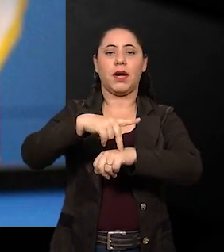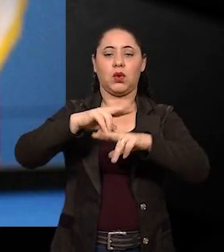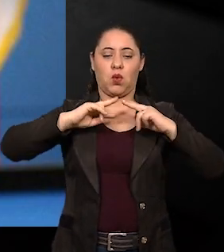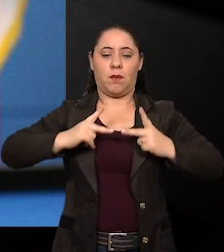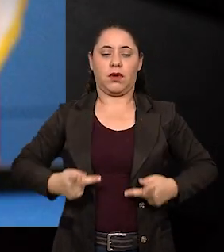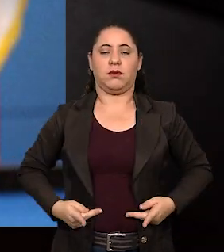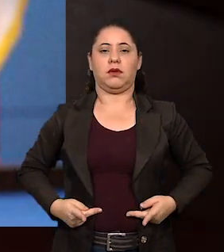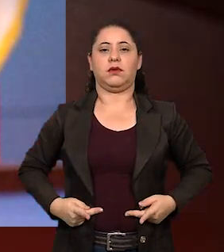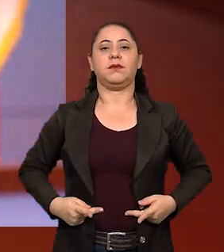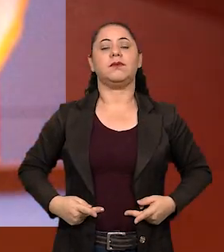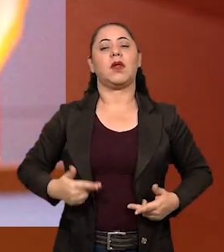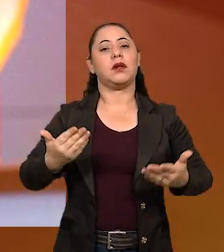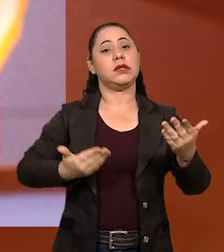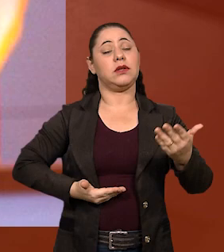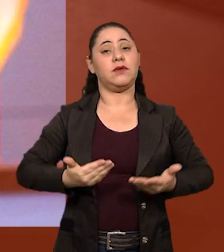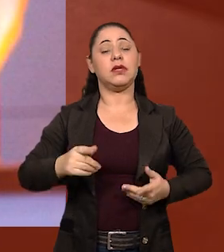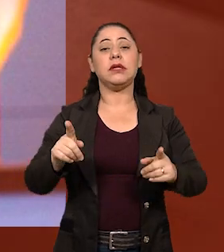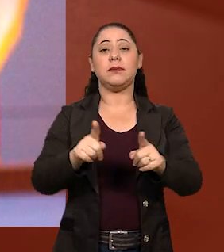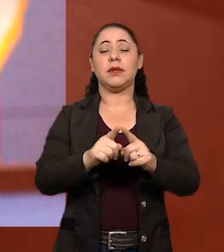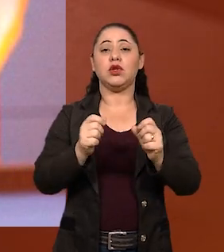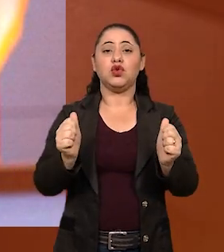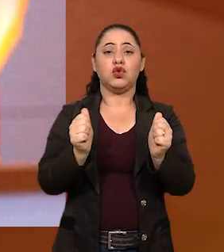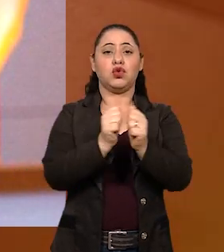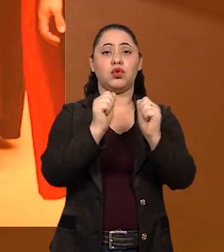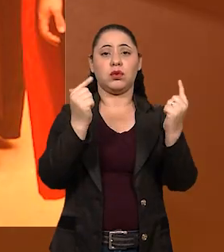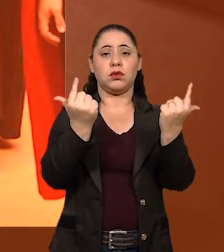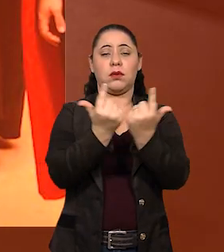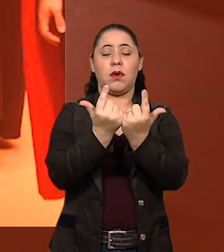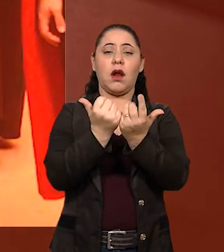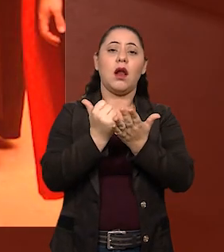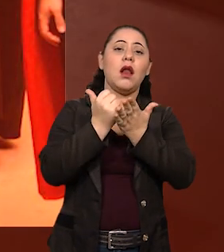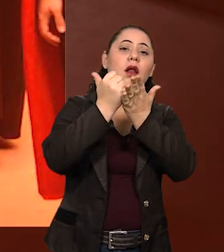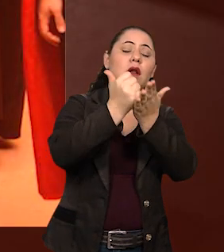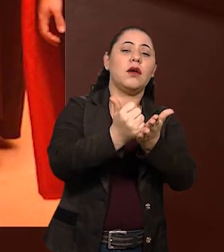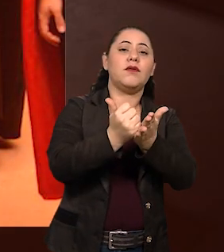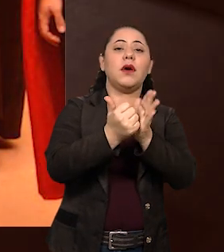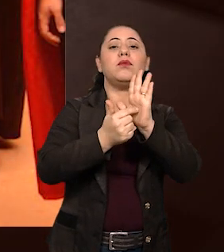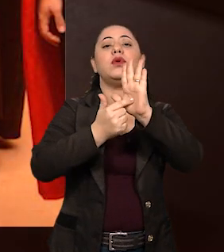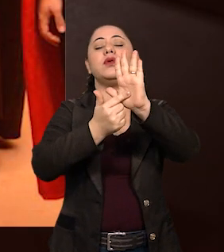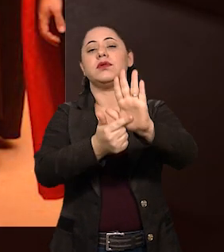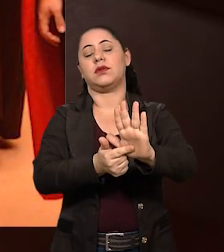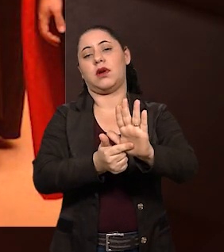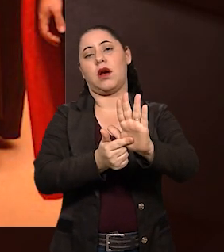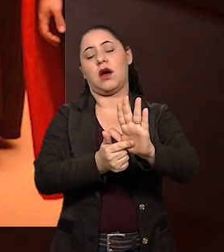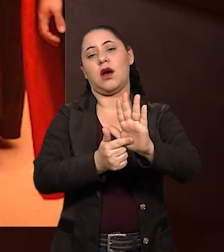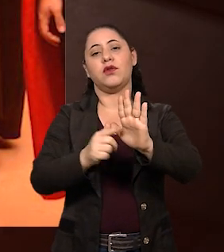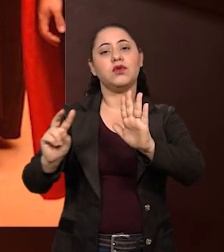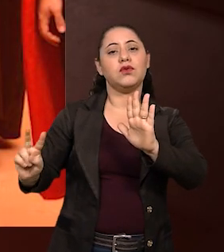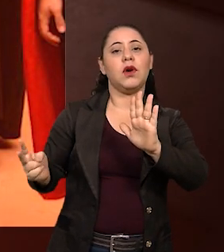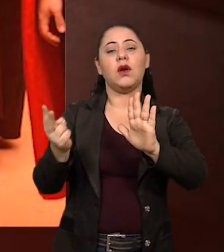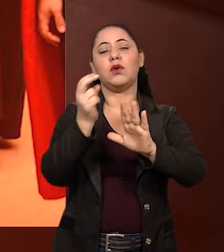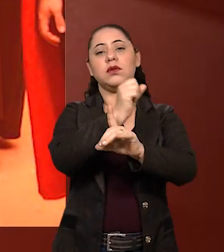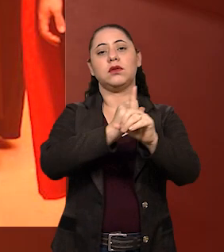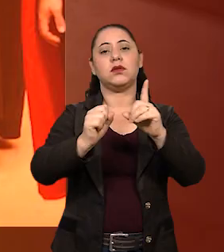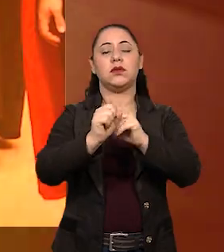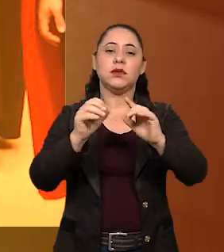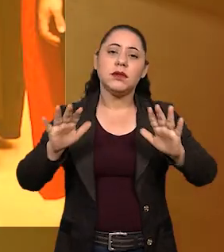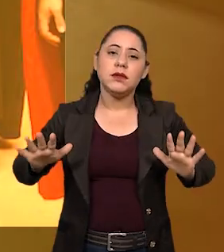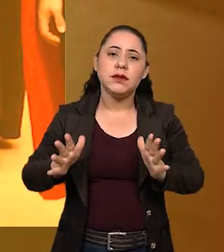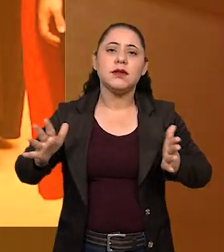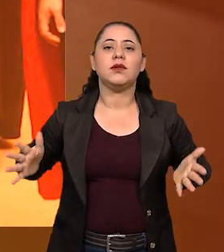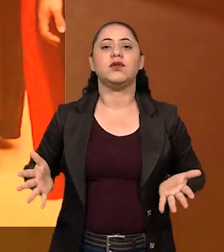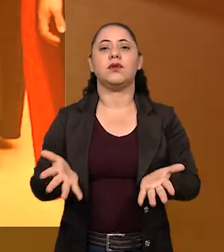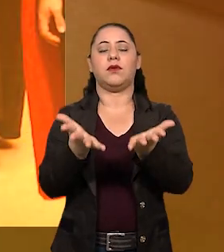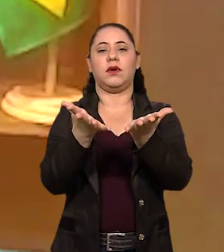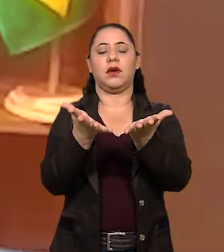nós podemos, através da Assembleia e junto com ela, levar esses ideais para a sociedade sul-mato-grossense, incentivando